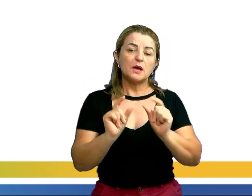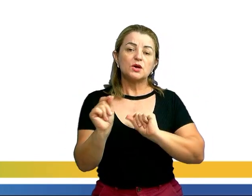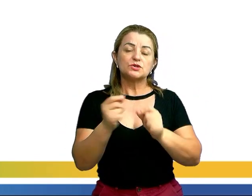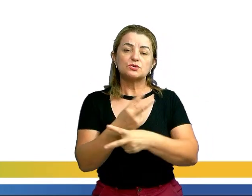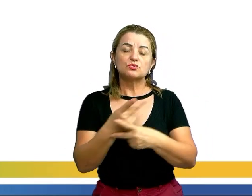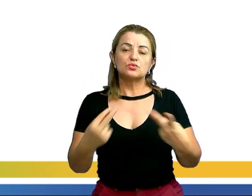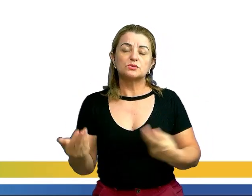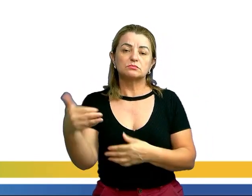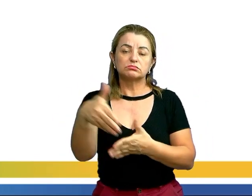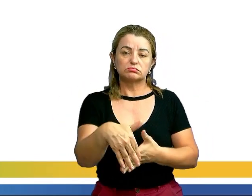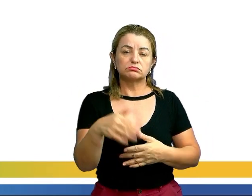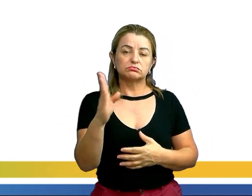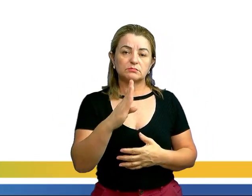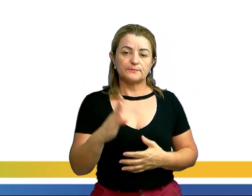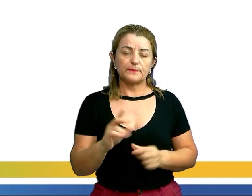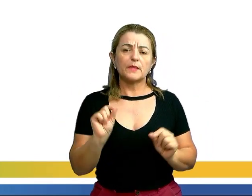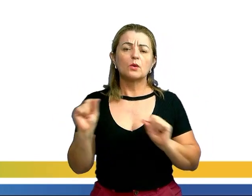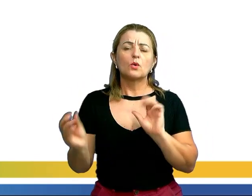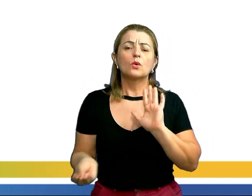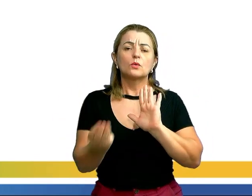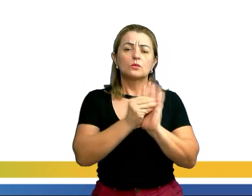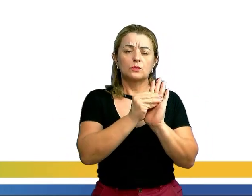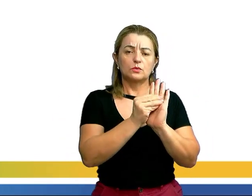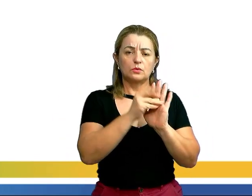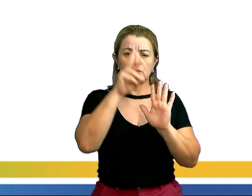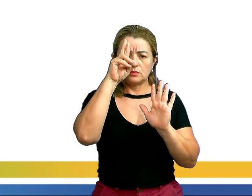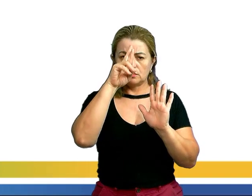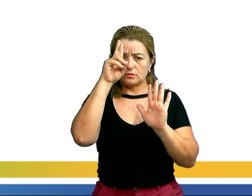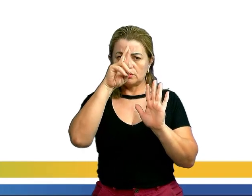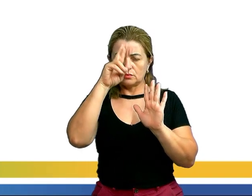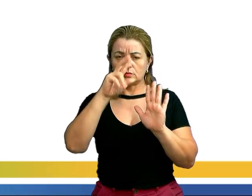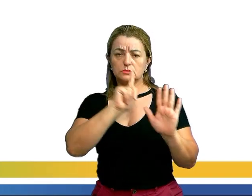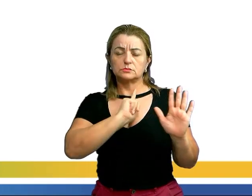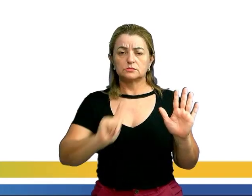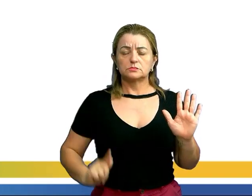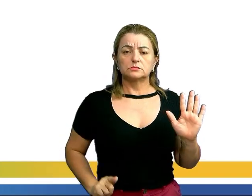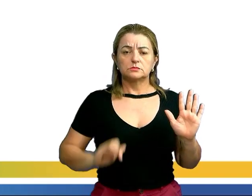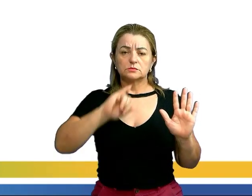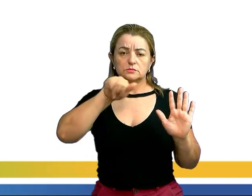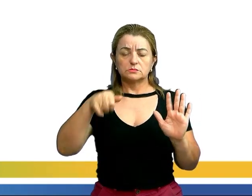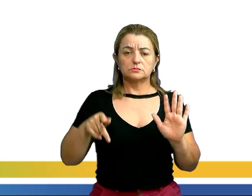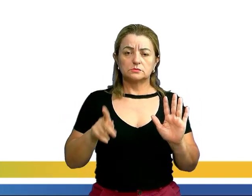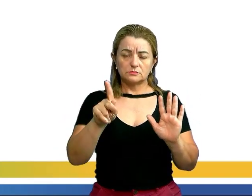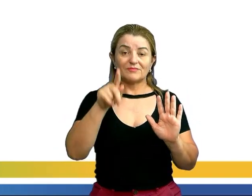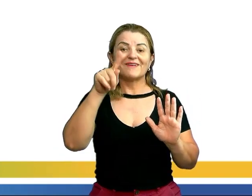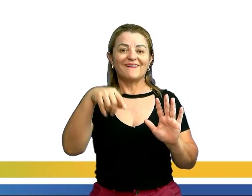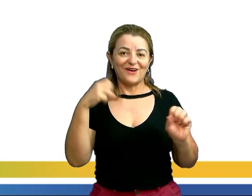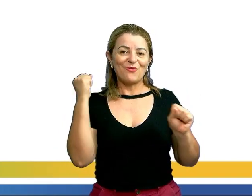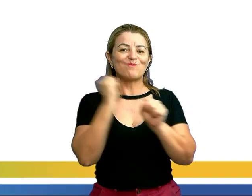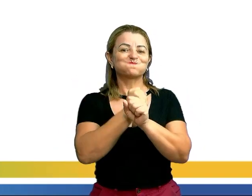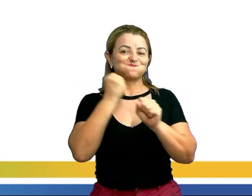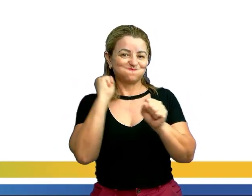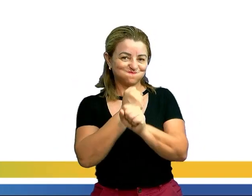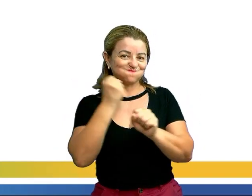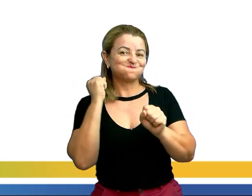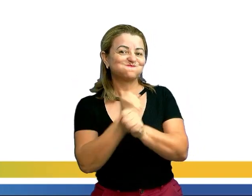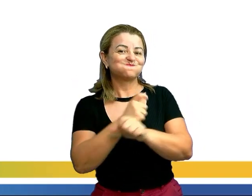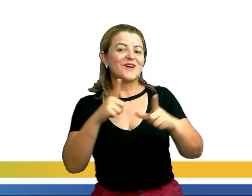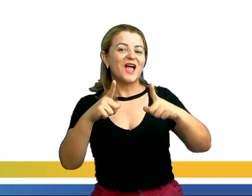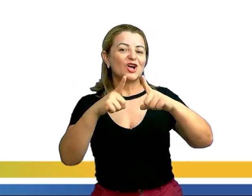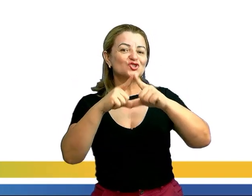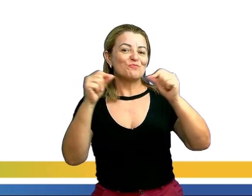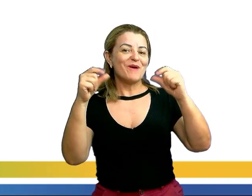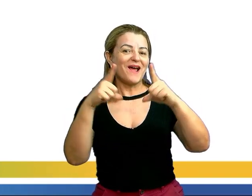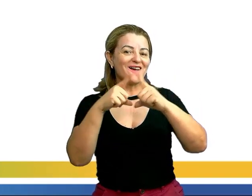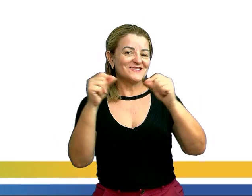que marca mesmo a história, né, do governo JK é justamente a construção, né, de Brasília, né,